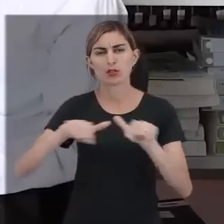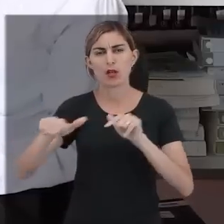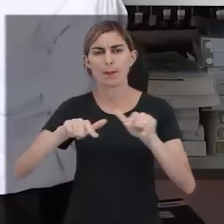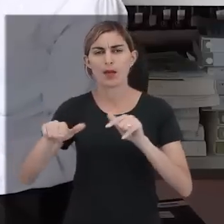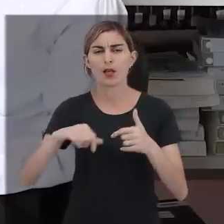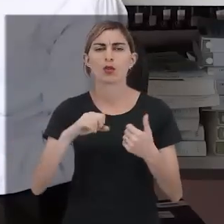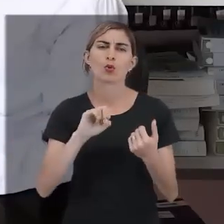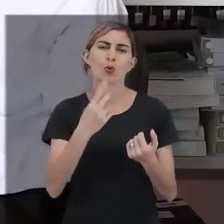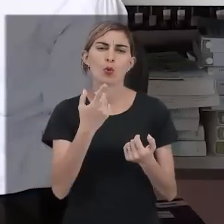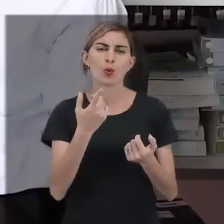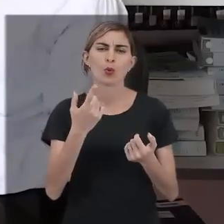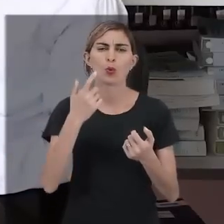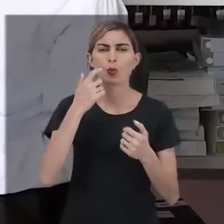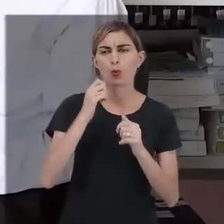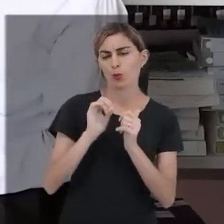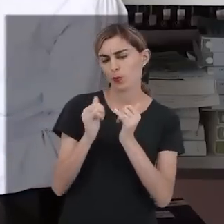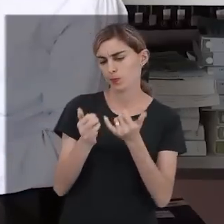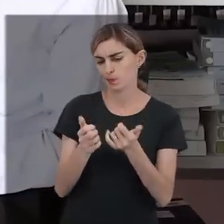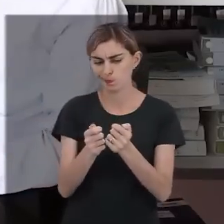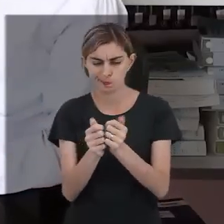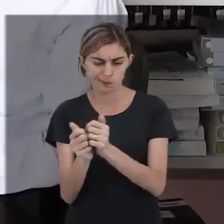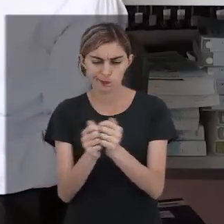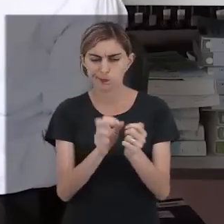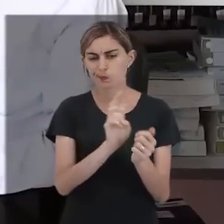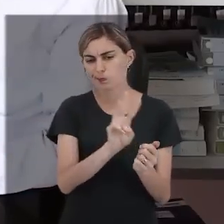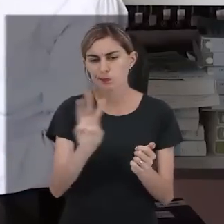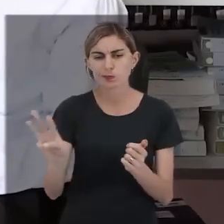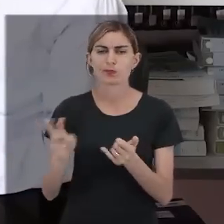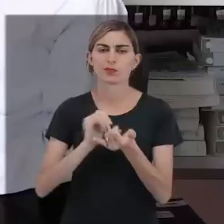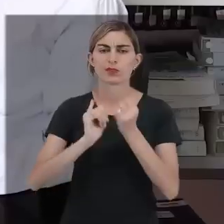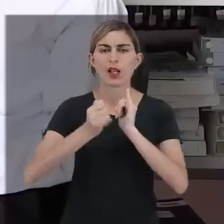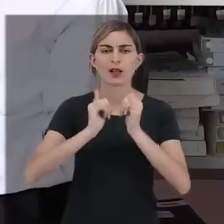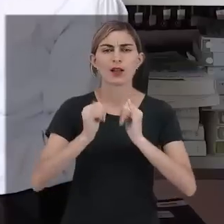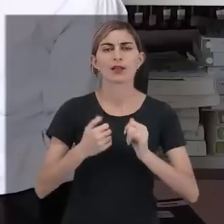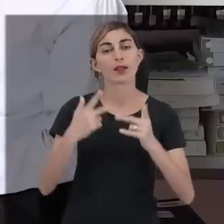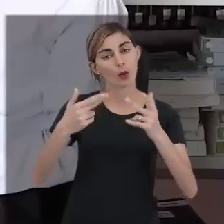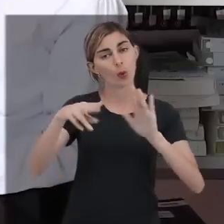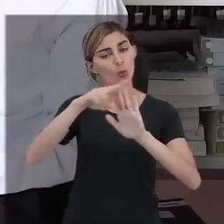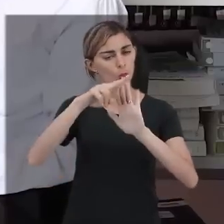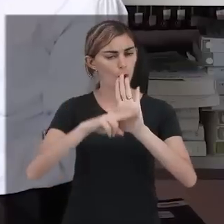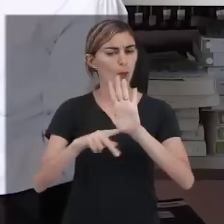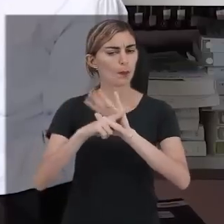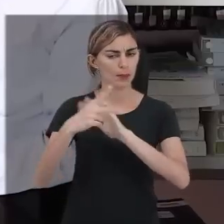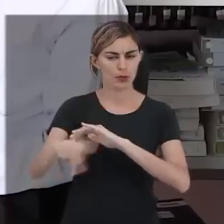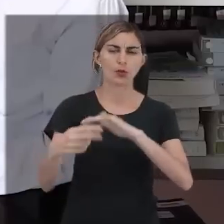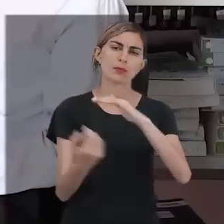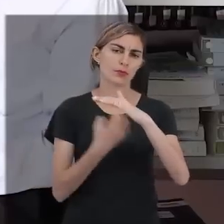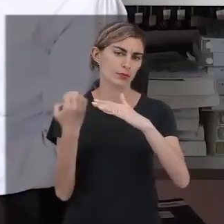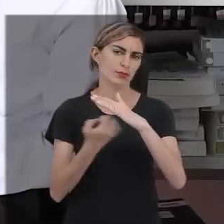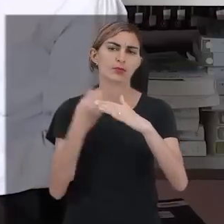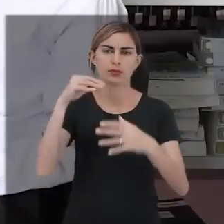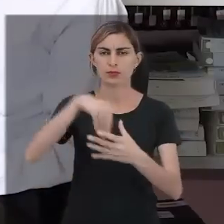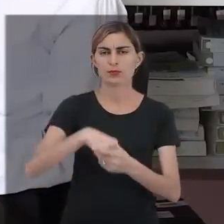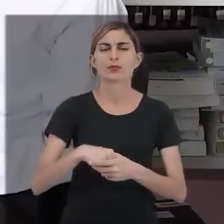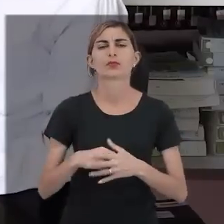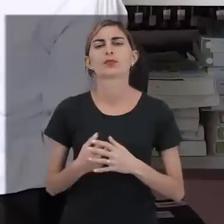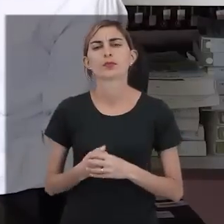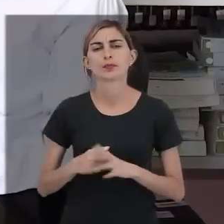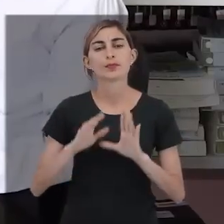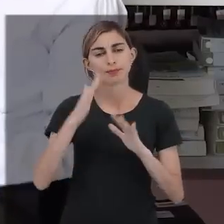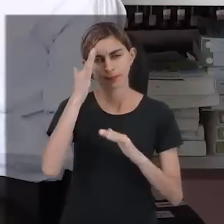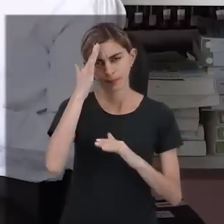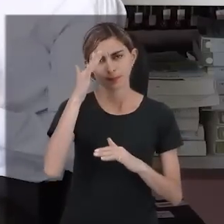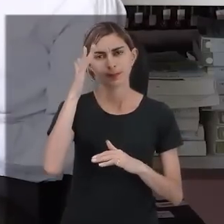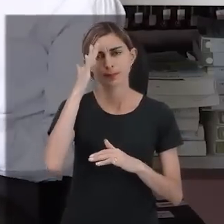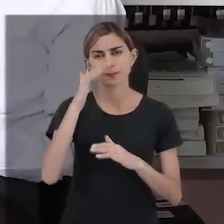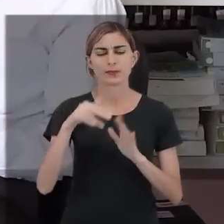então utilização de rede social. Então são normas estabelecidas, né, pela própria organização. Entendi, professora. Então, no